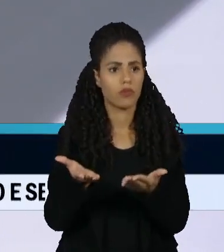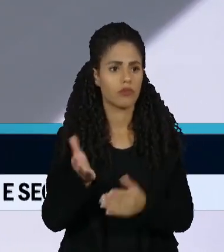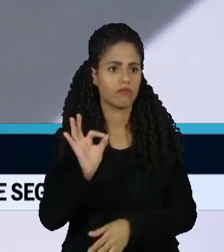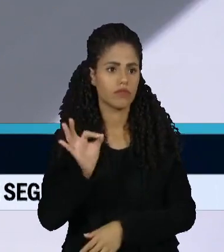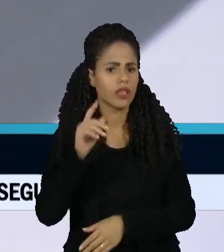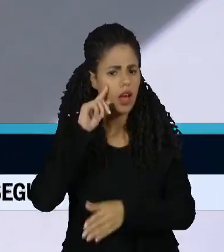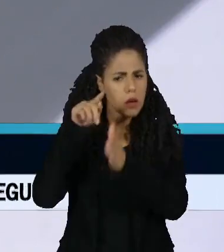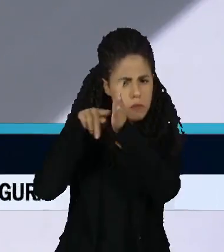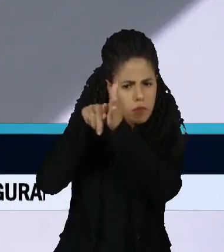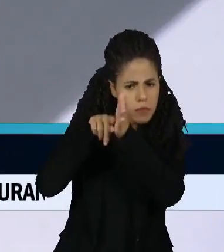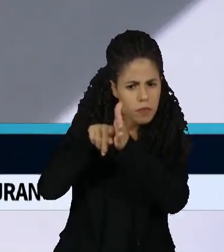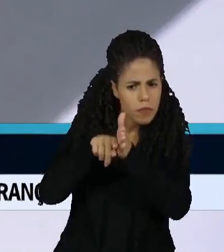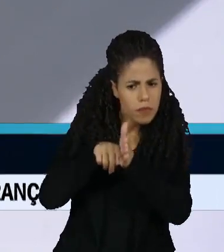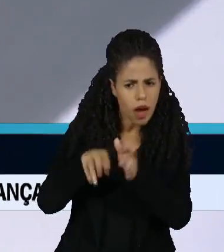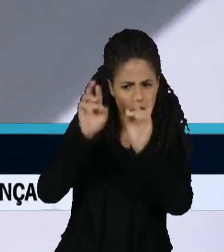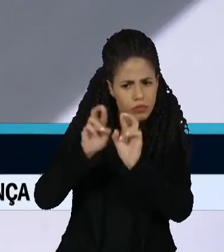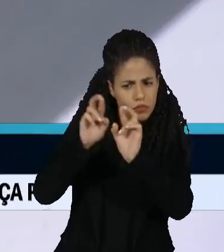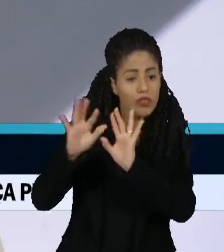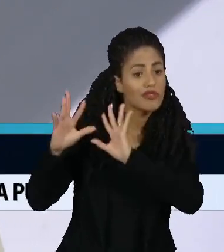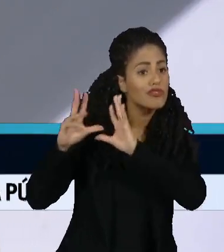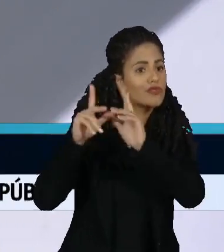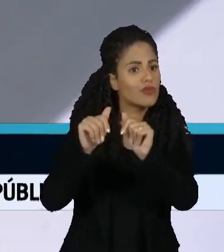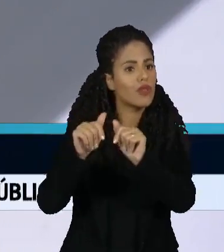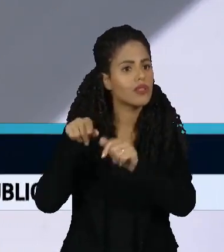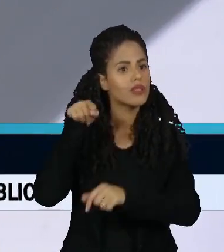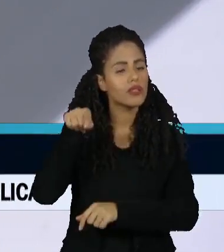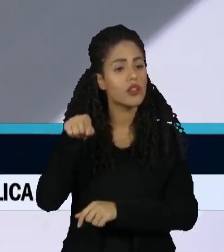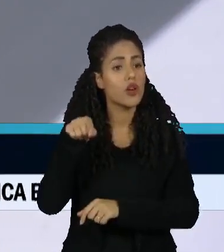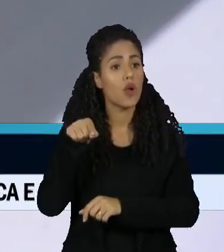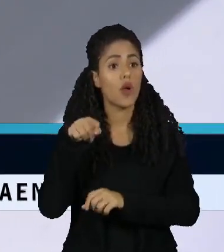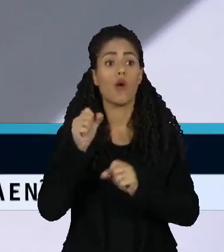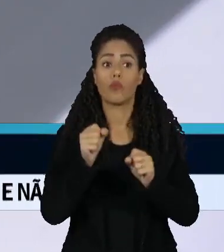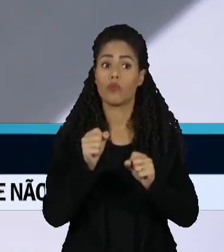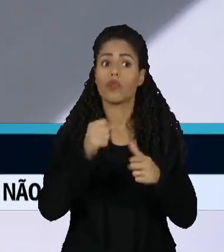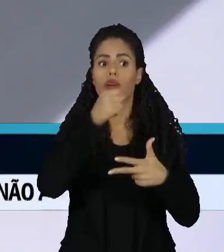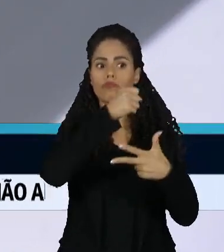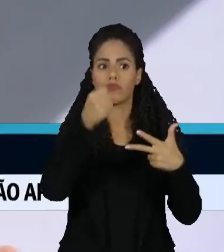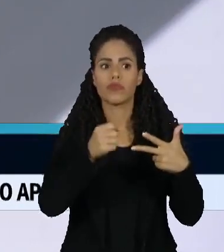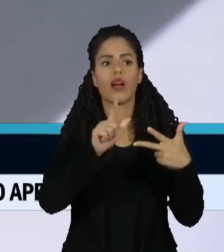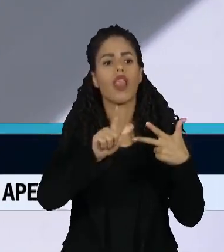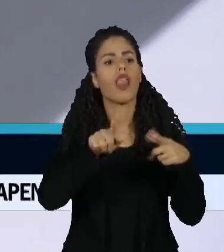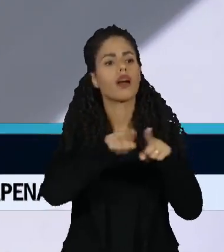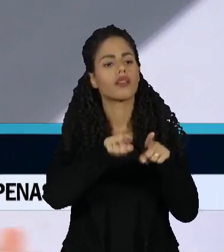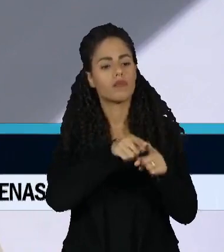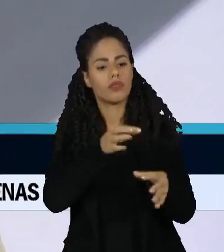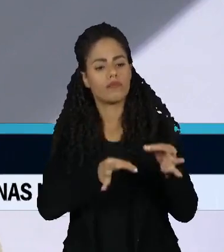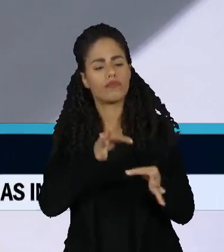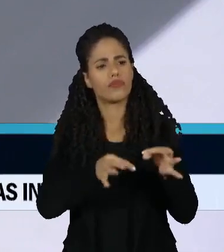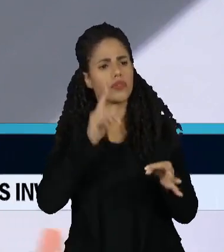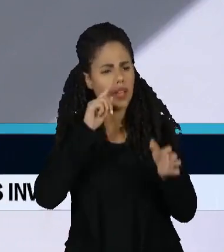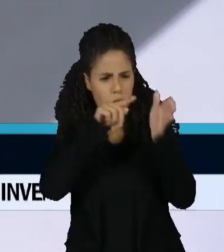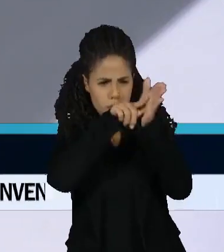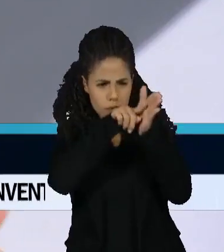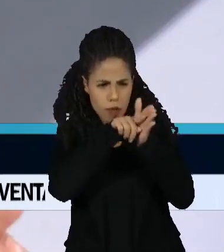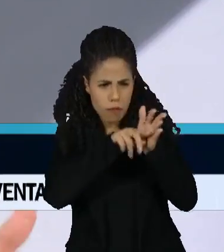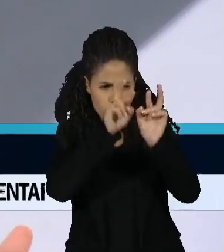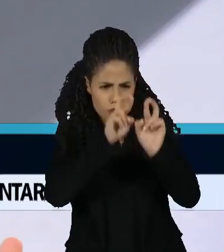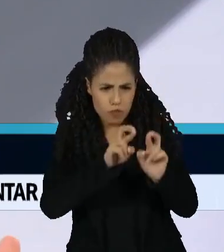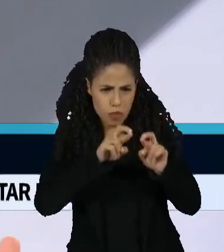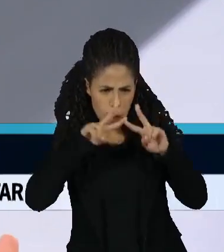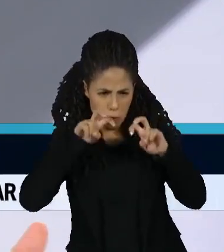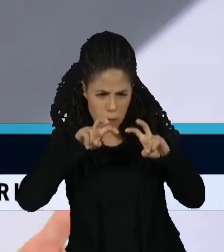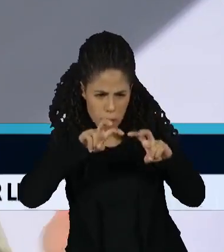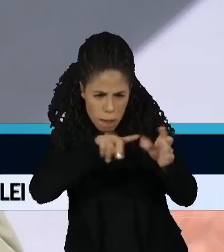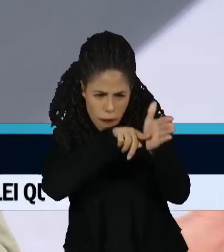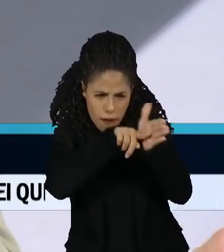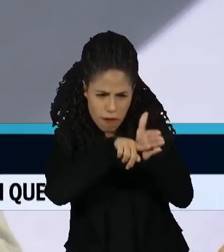as investigações das CPIs, o Poder Judiciário e a Polícia Federal estão apurando com muito mais celeridade, com muito mais